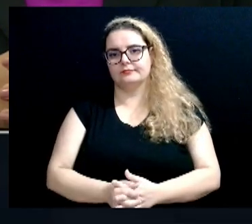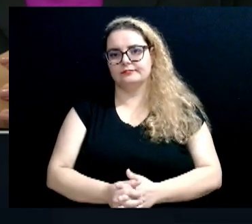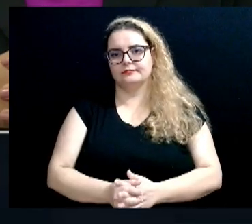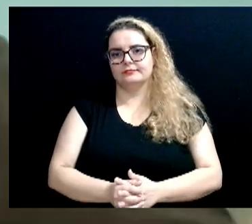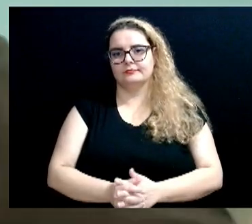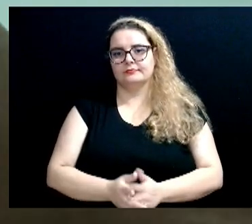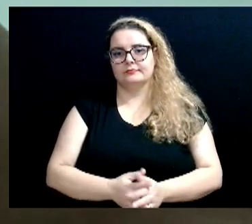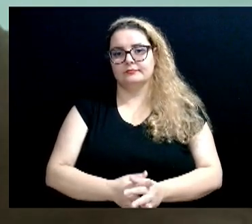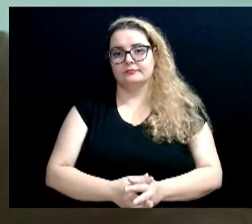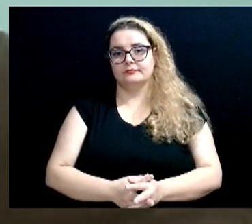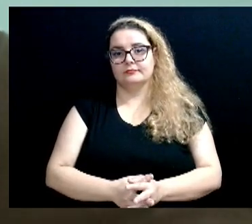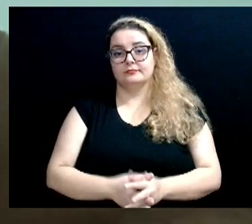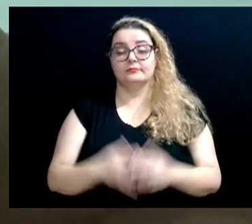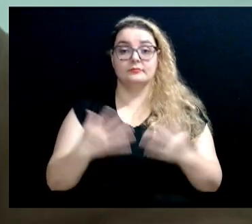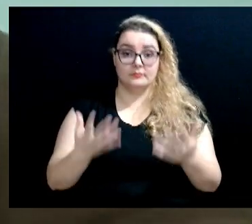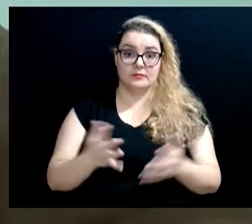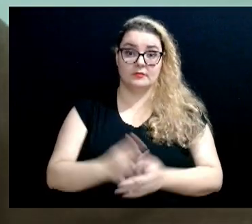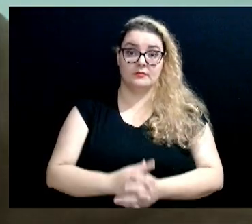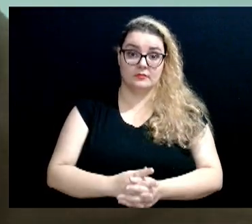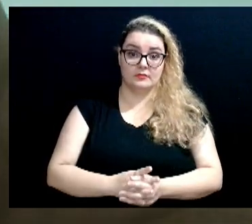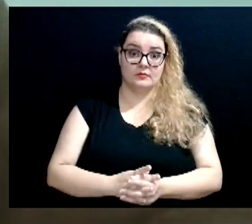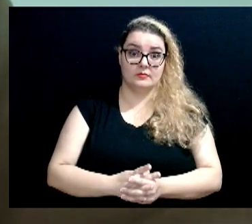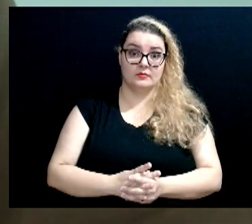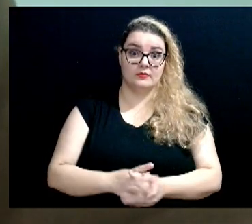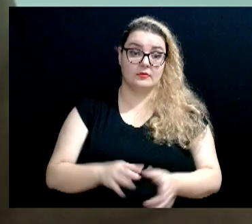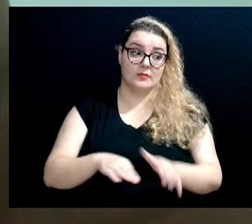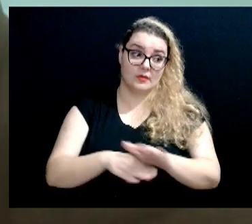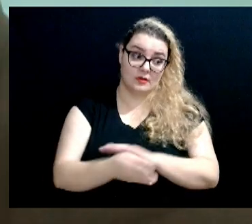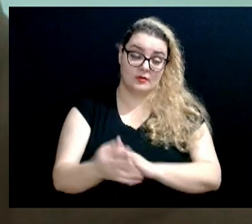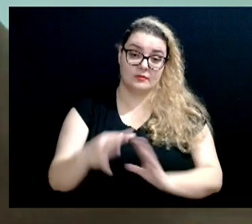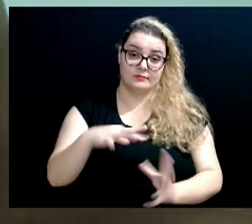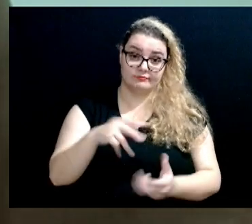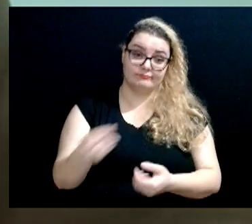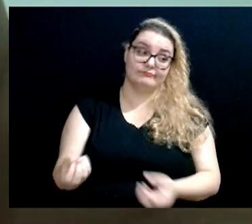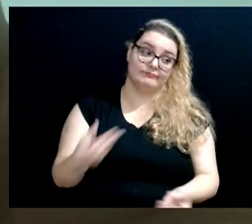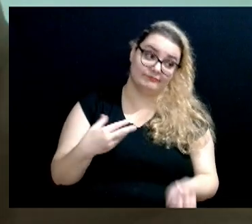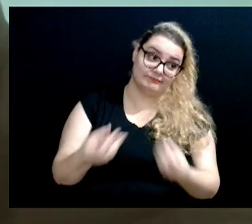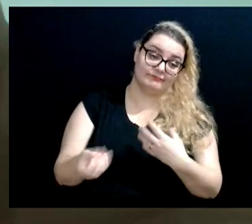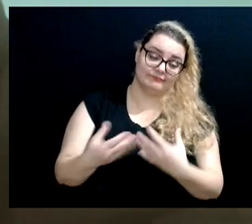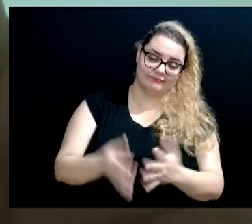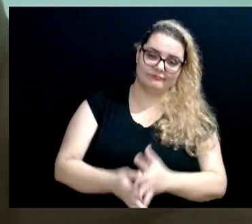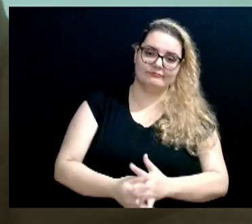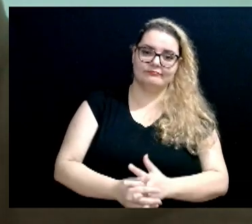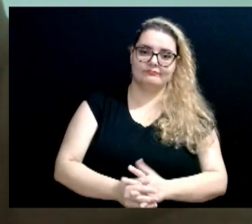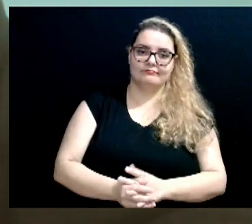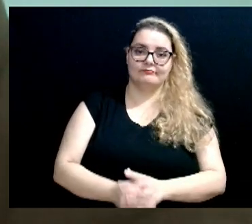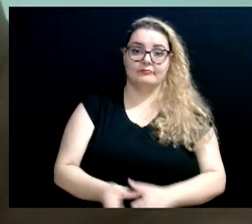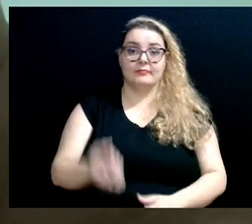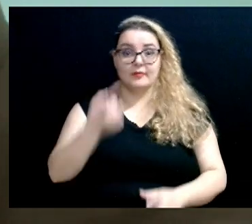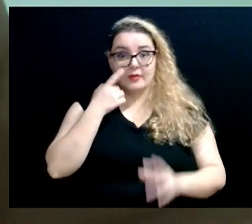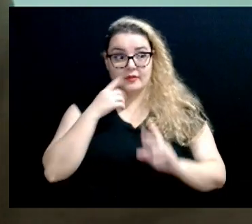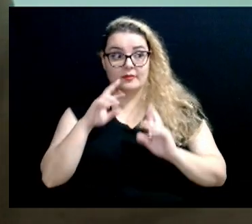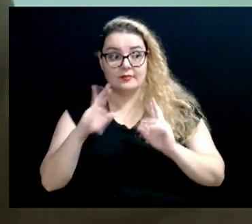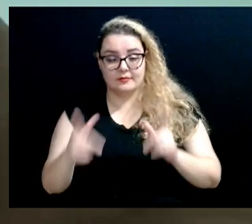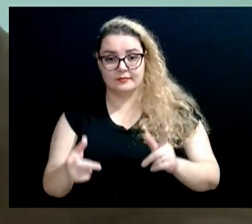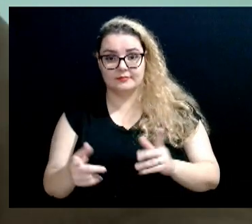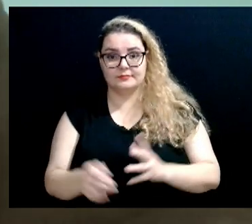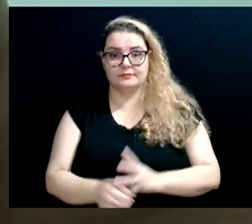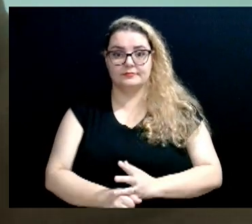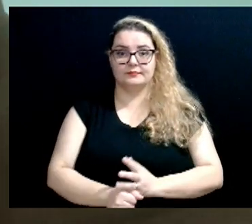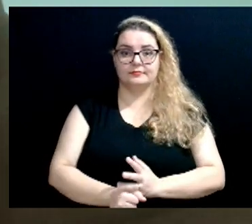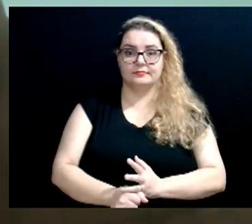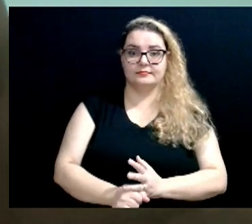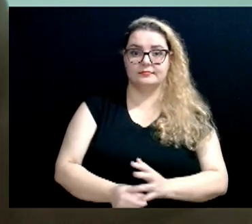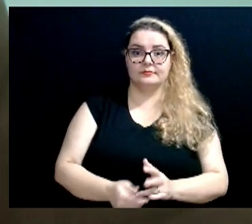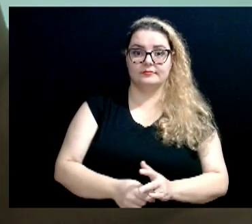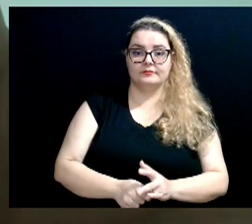Então, são hábitos, né, que o mundo moderno vai nos dando, né? E olha que coisa impressionante isso. A gente, quando tem